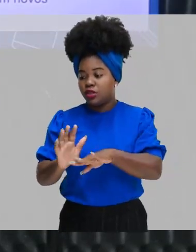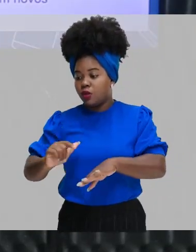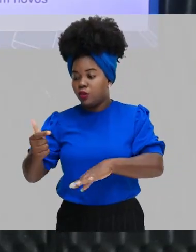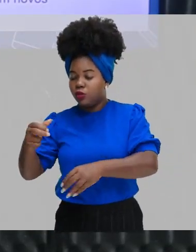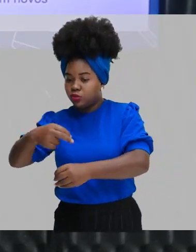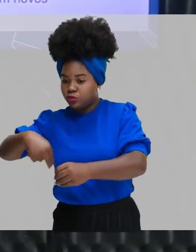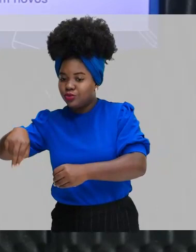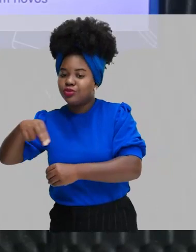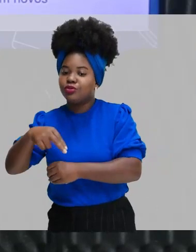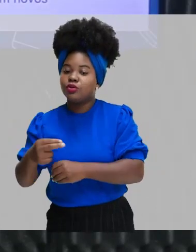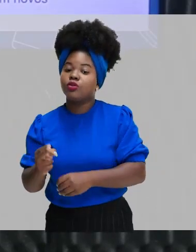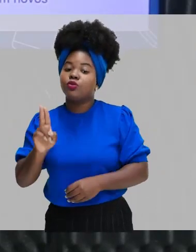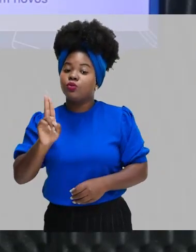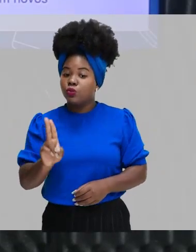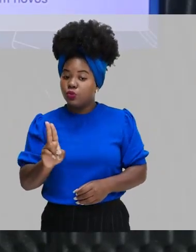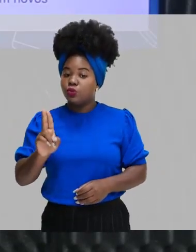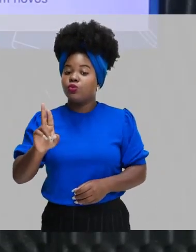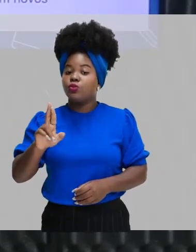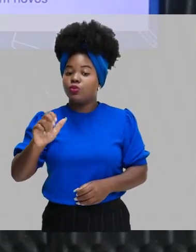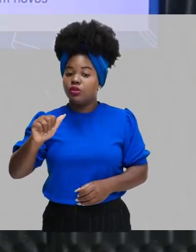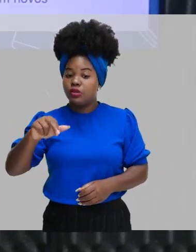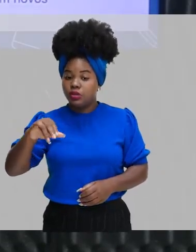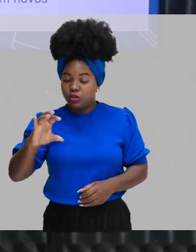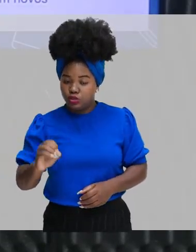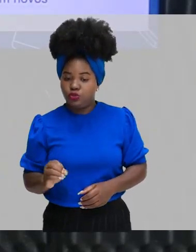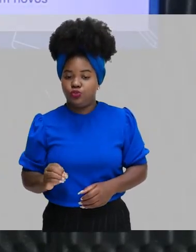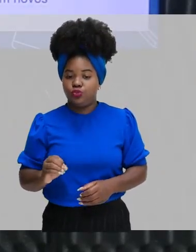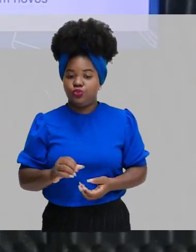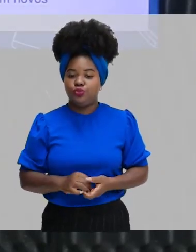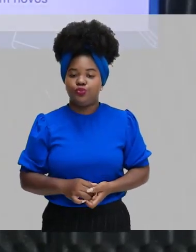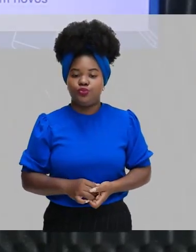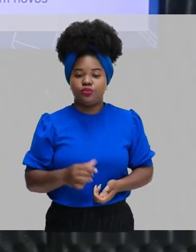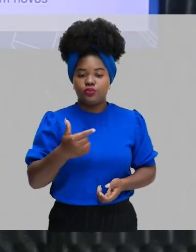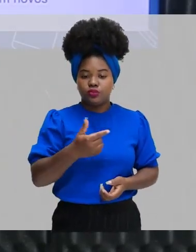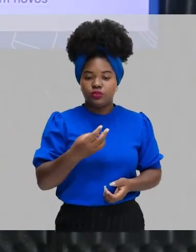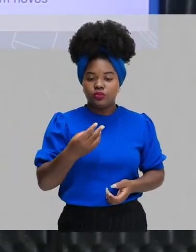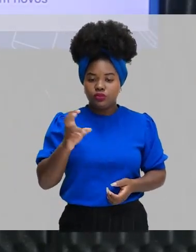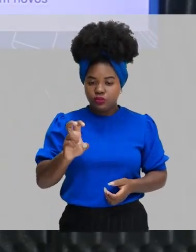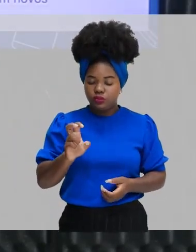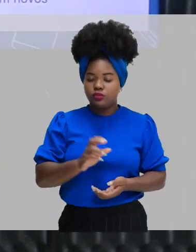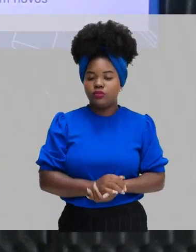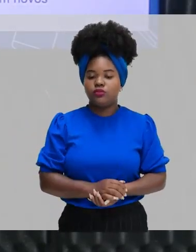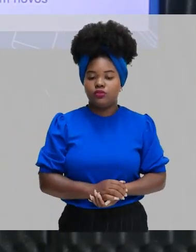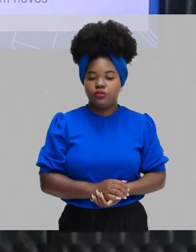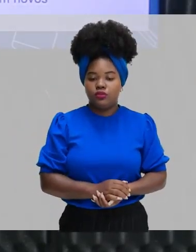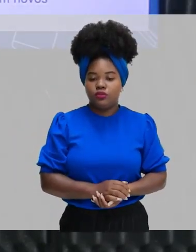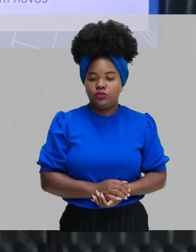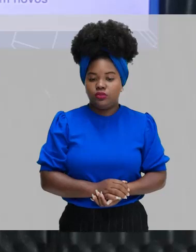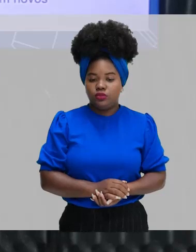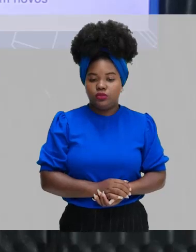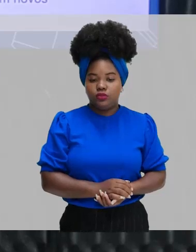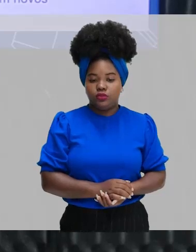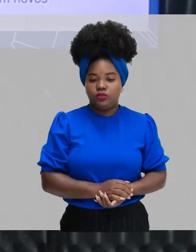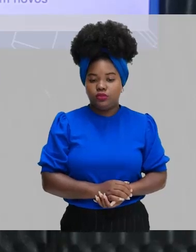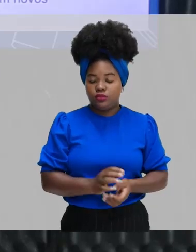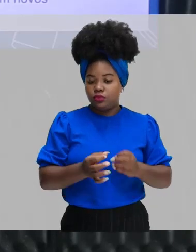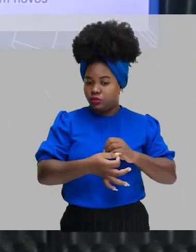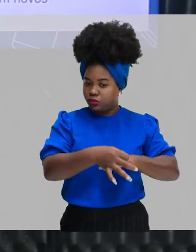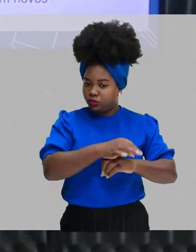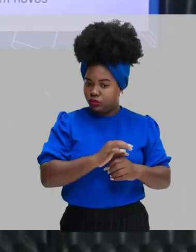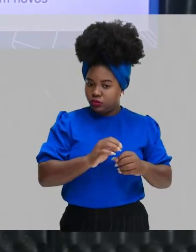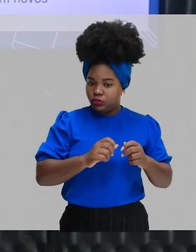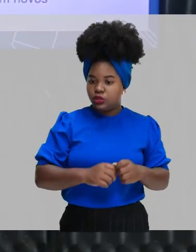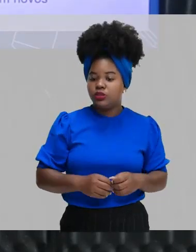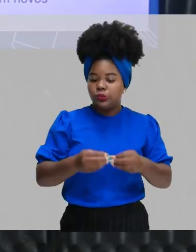urânio 235 um átomo né do urânio 235 esse eh esse átomo ele vai